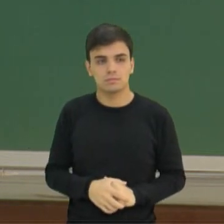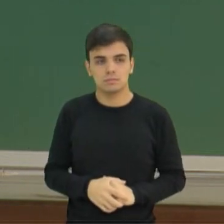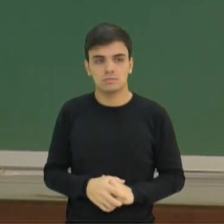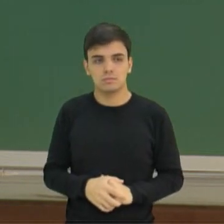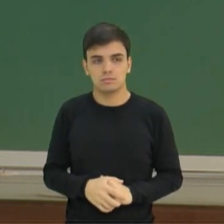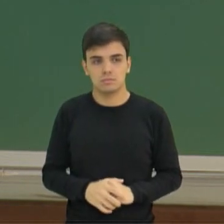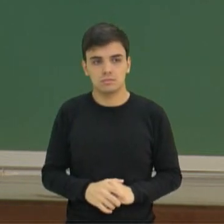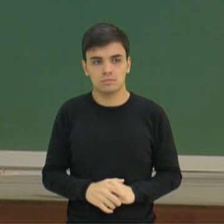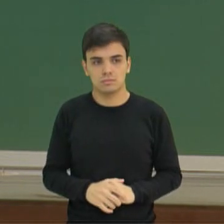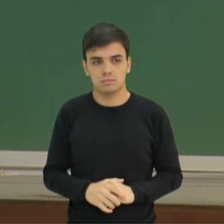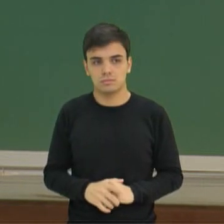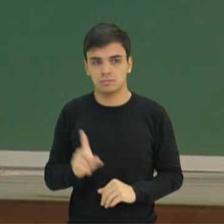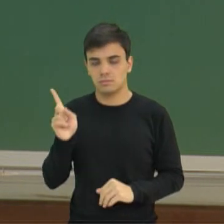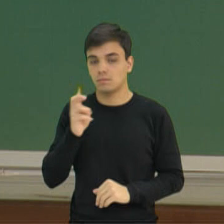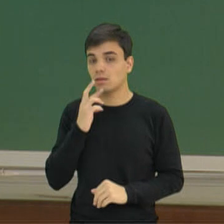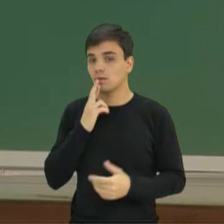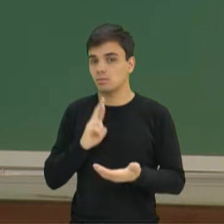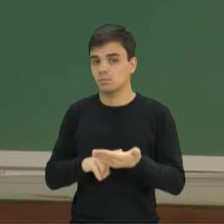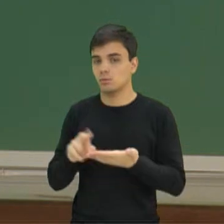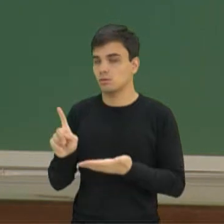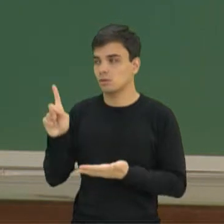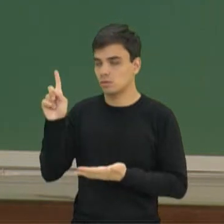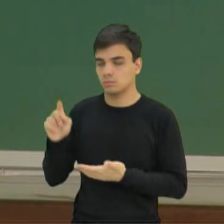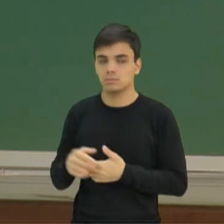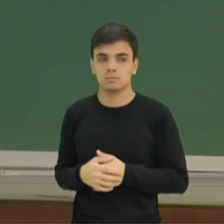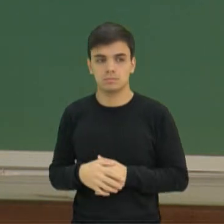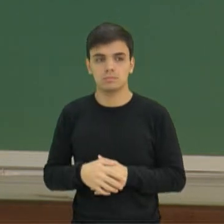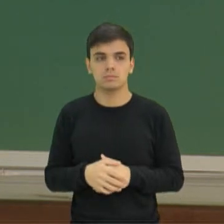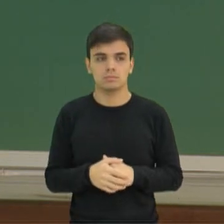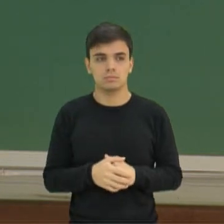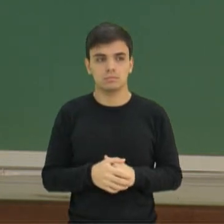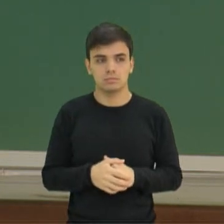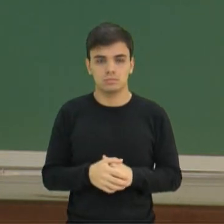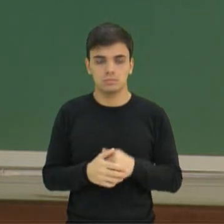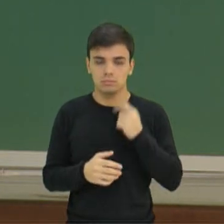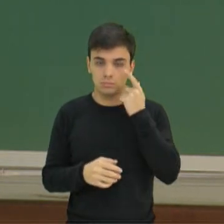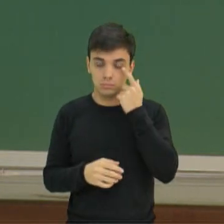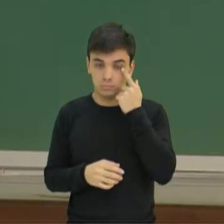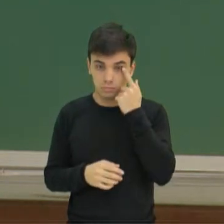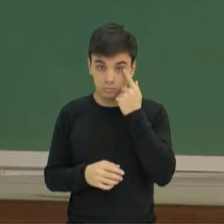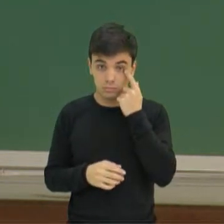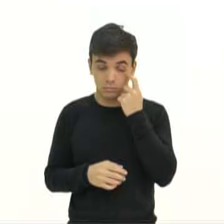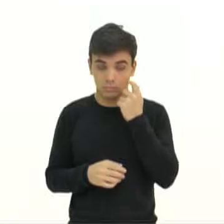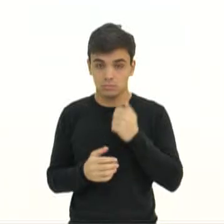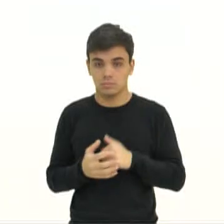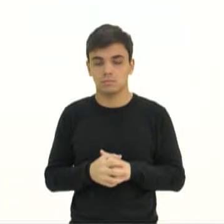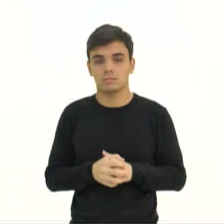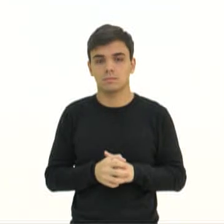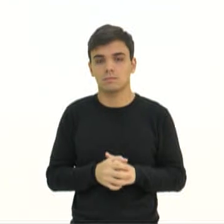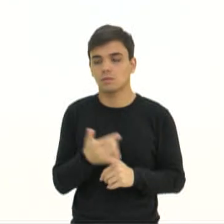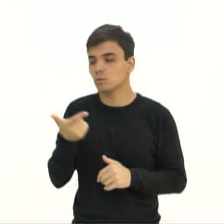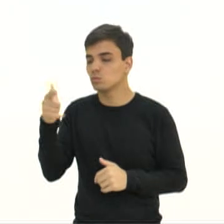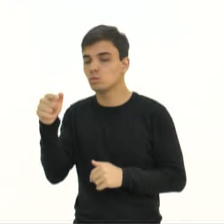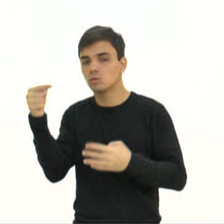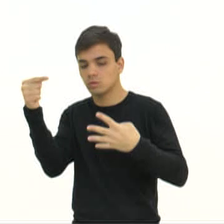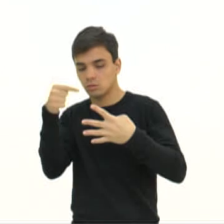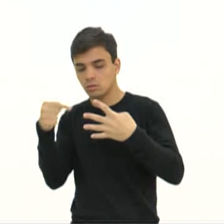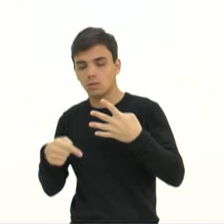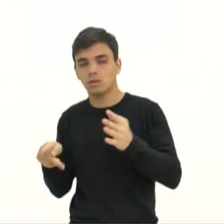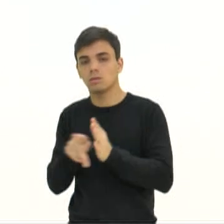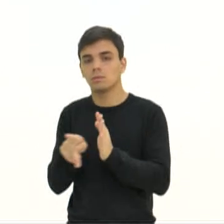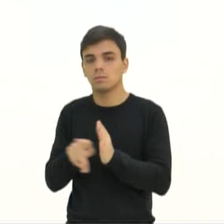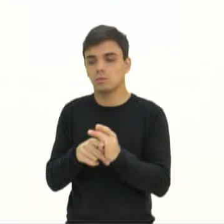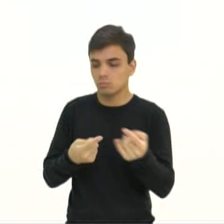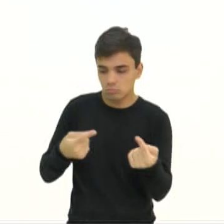Mas está ali a resposta dentro do que a gente trabalhou. Aí outro item que vem nessa ideia de impactos ambientais da